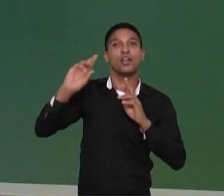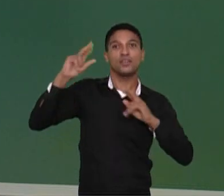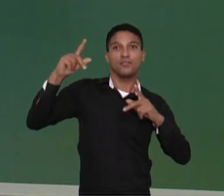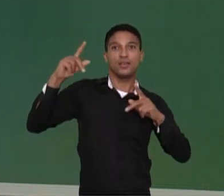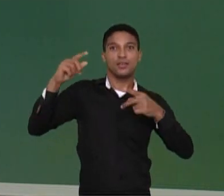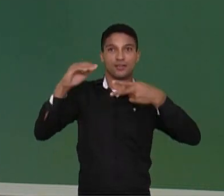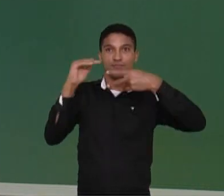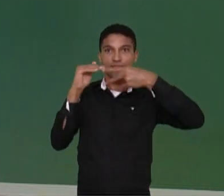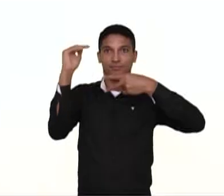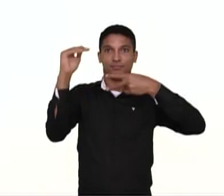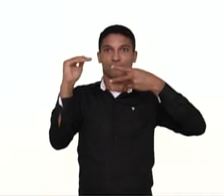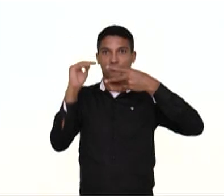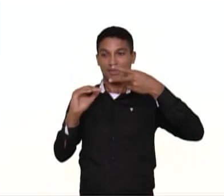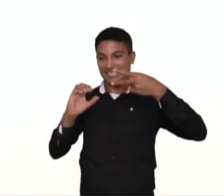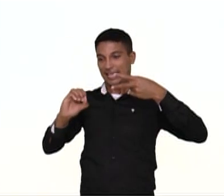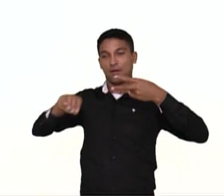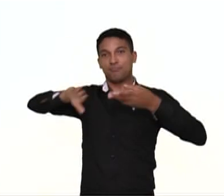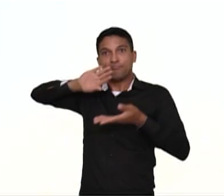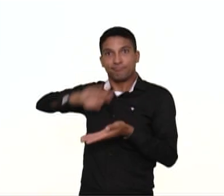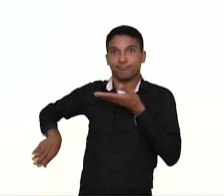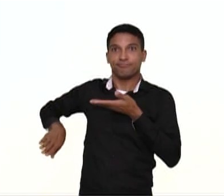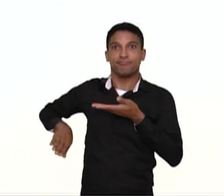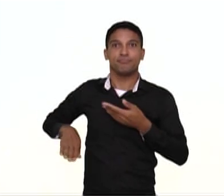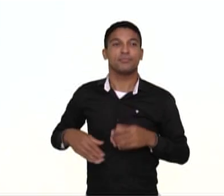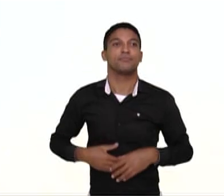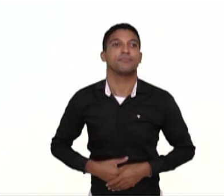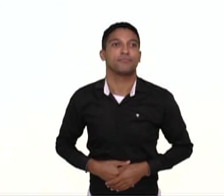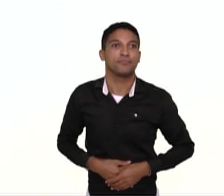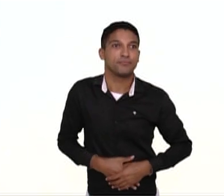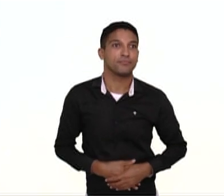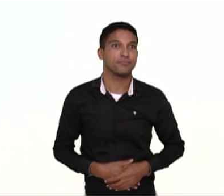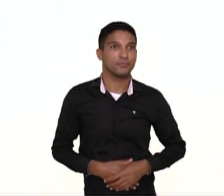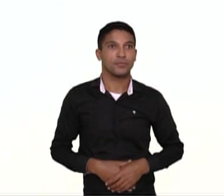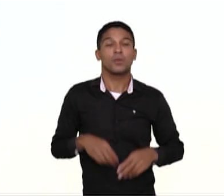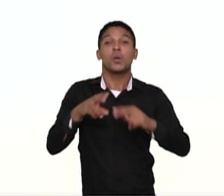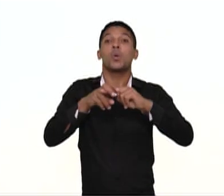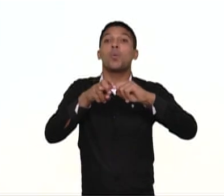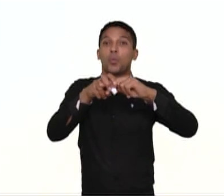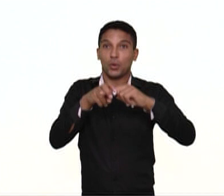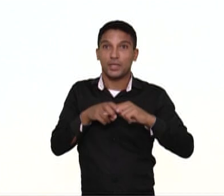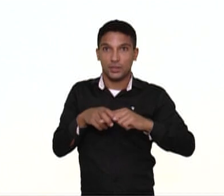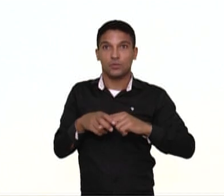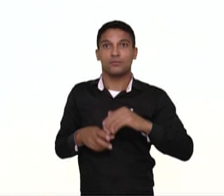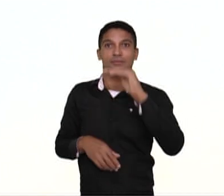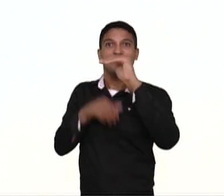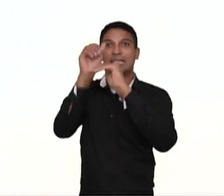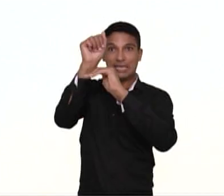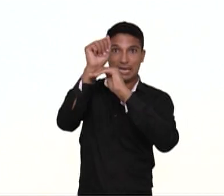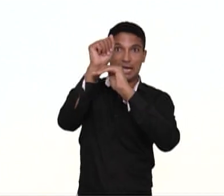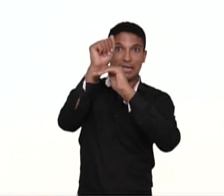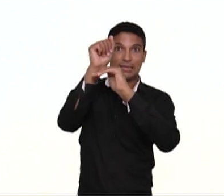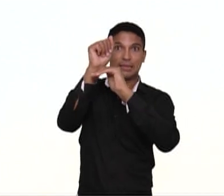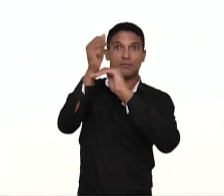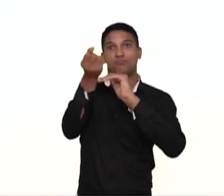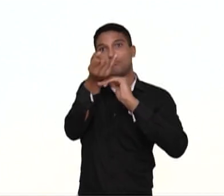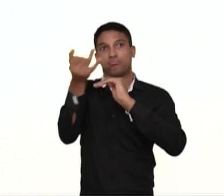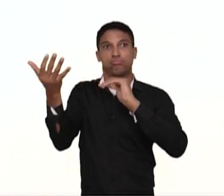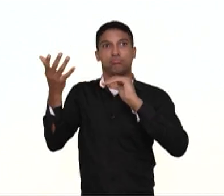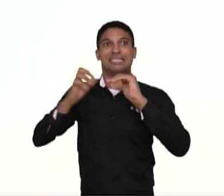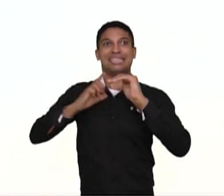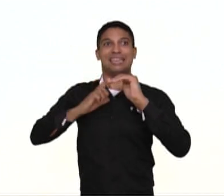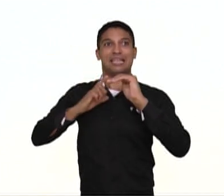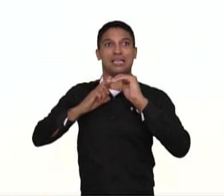asterisco. Né? Então, com isso, qualquer número que eu consiga escrever na forma de uma fração é um número